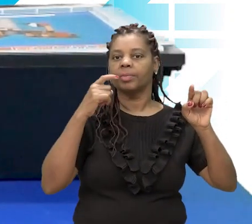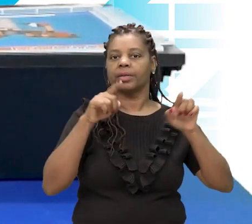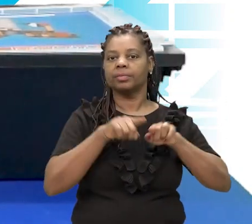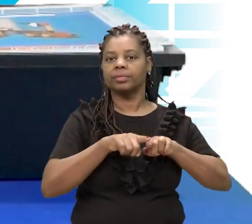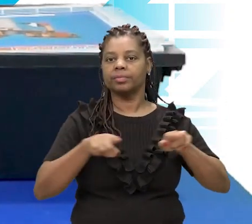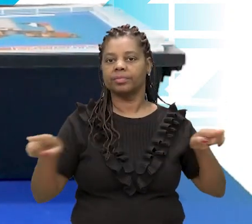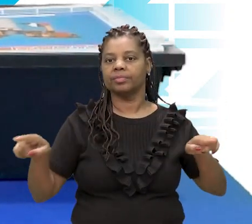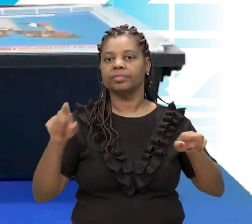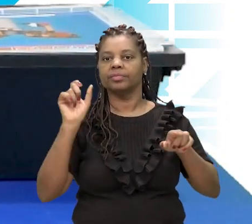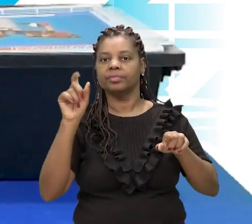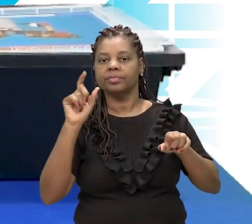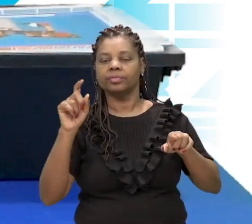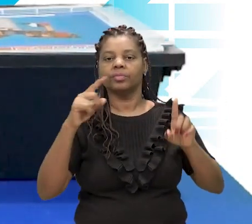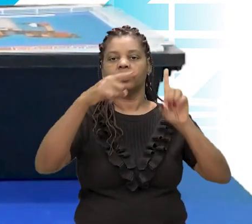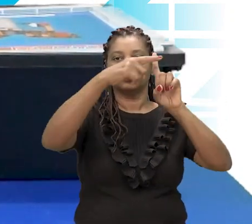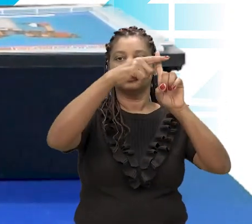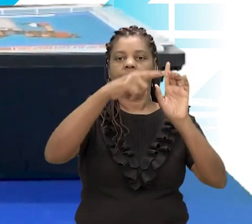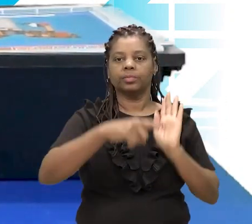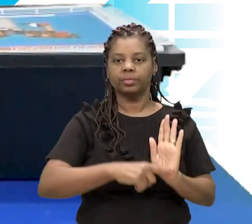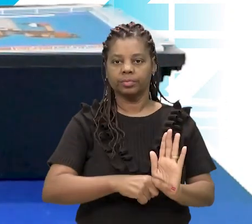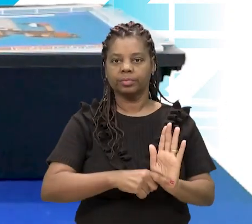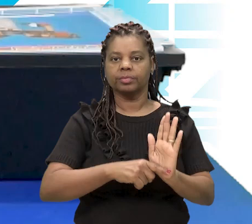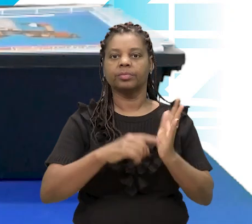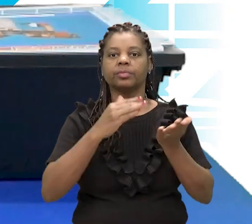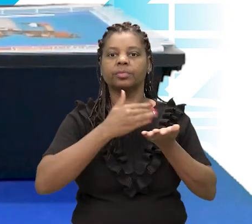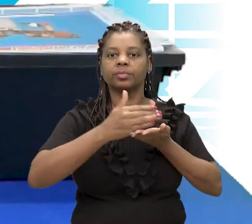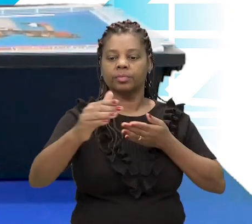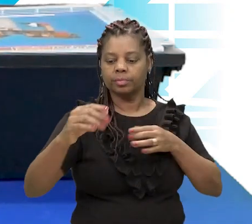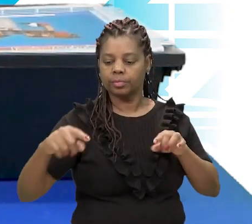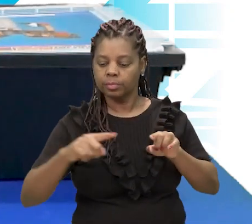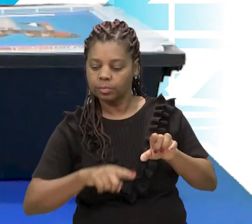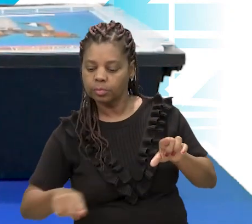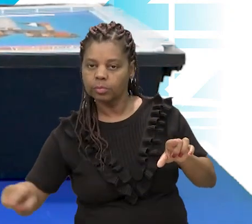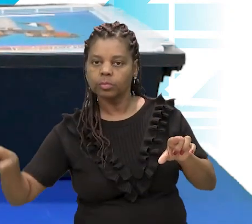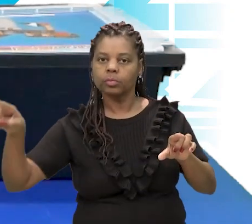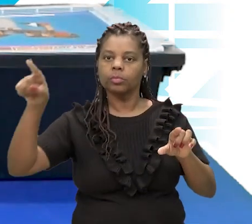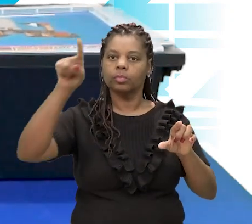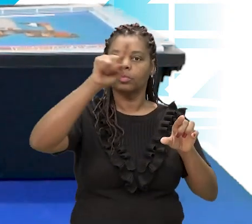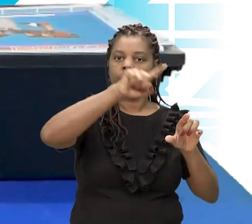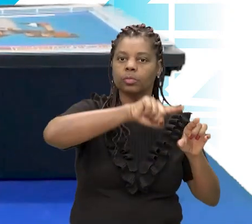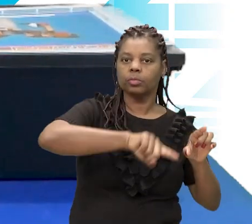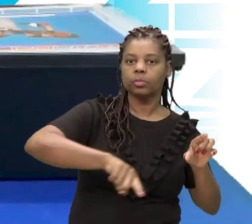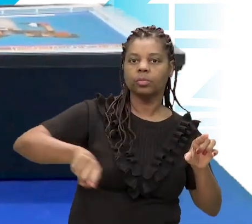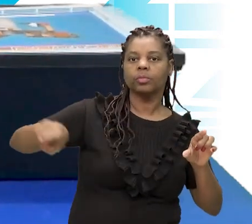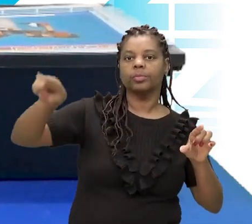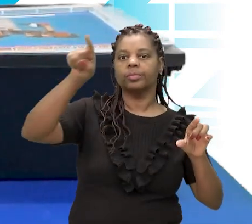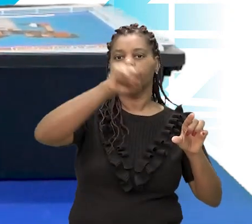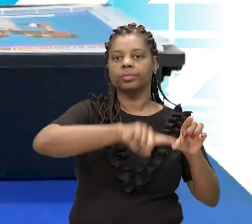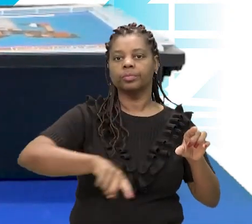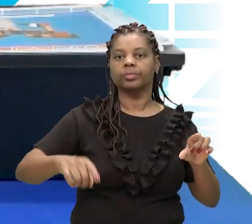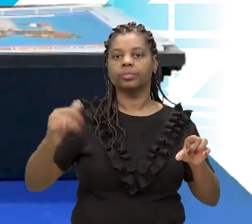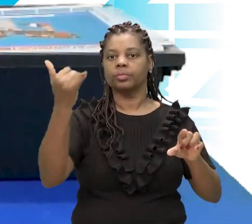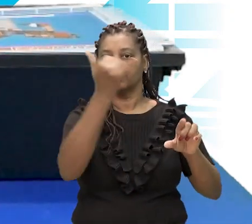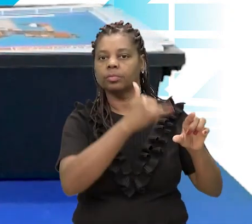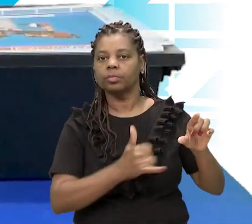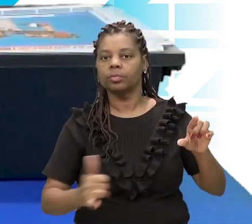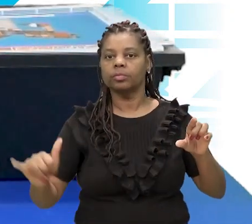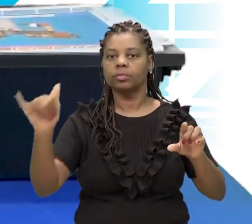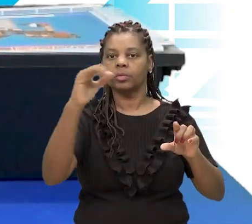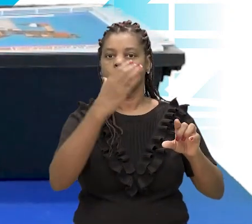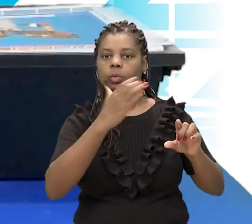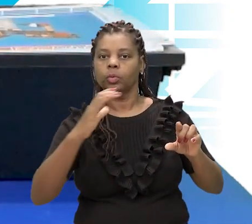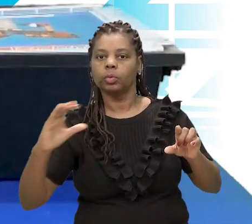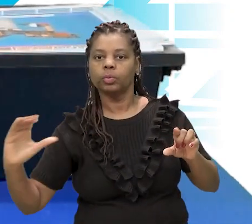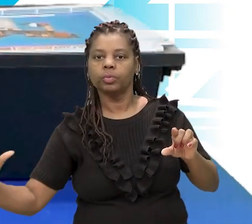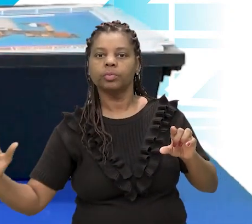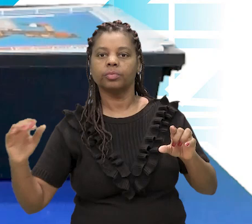da energia e o caminho de volta. Obviamente, o caminho de ir começa da nossa bateria e o caminho de volta termina aqui. Então,